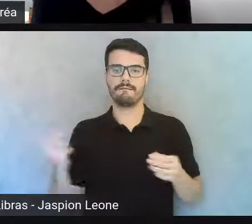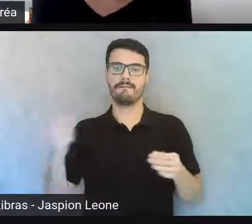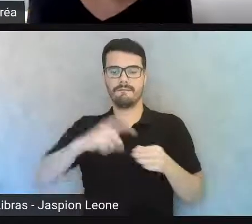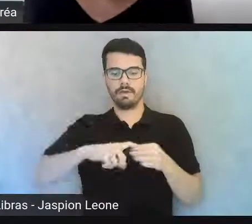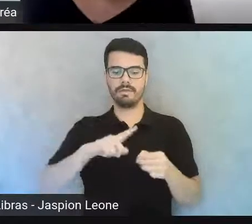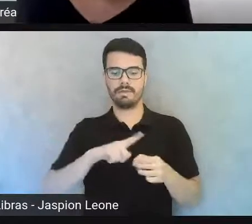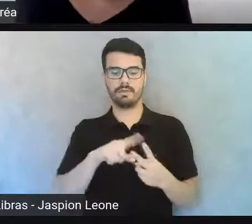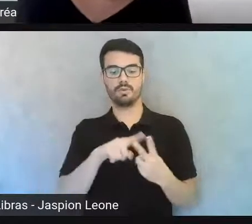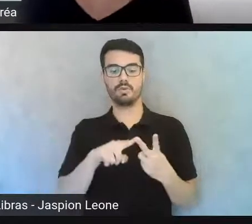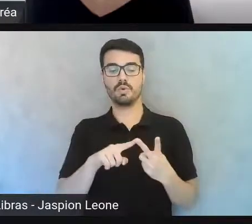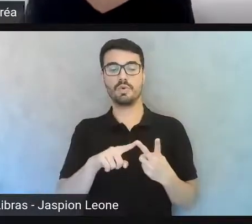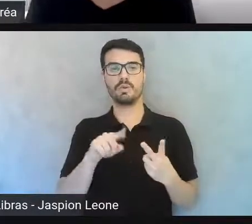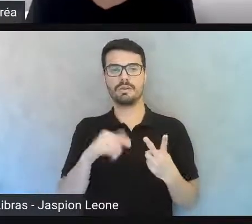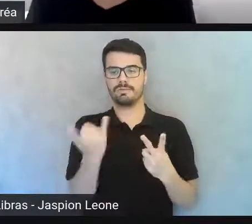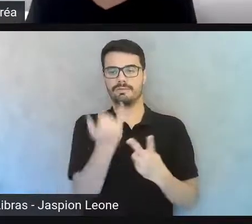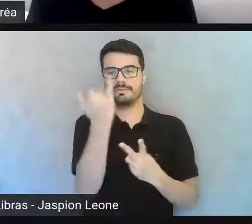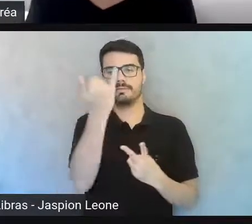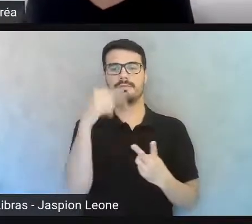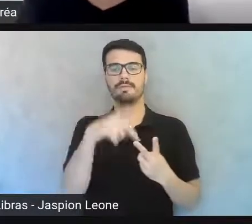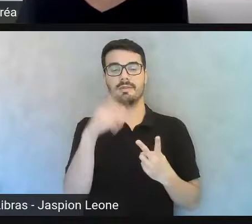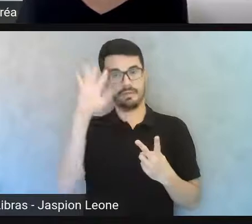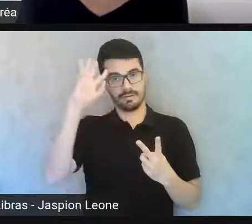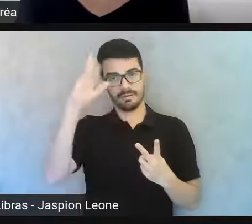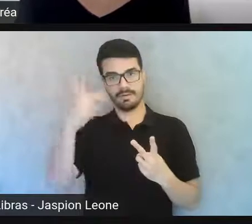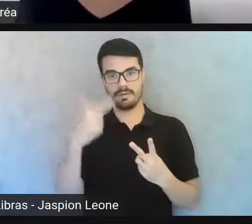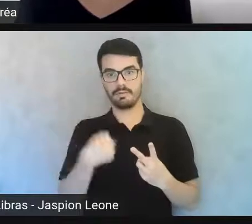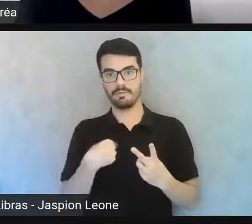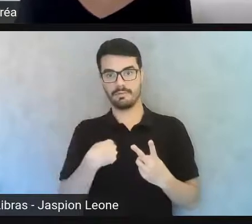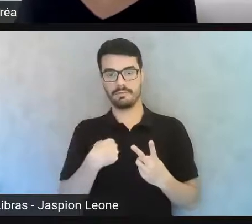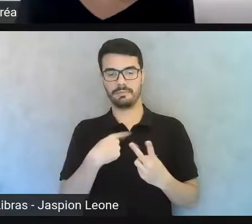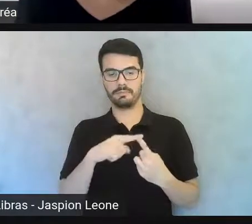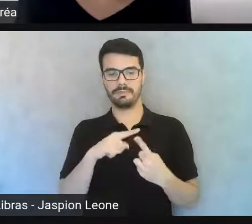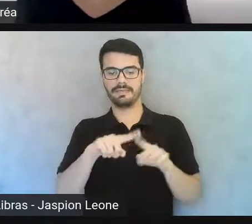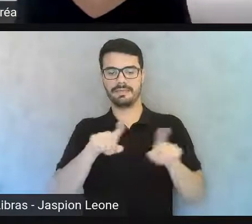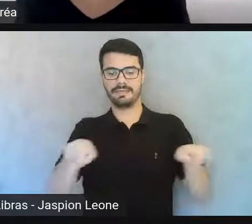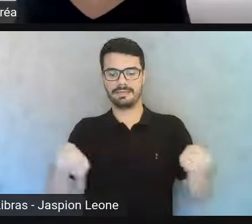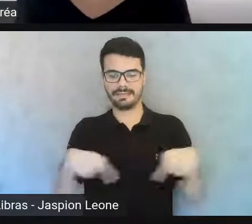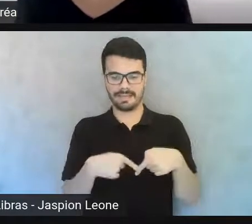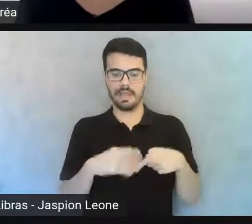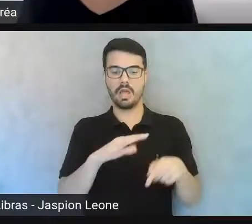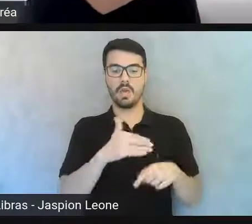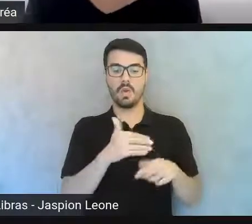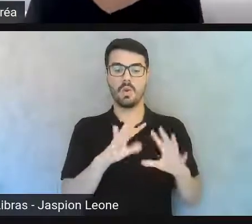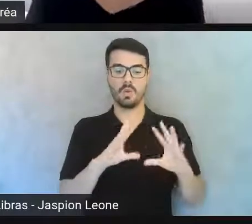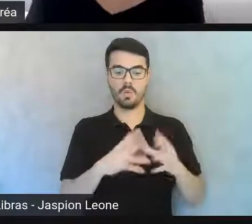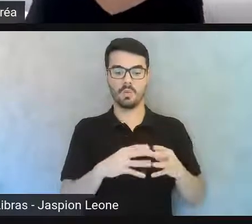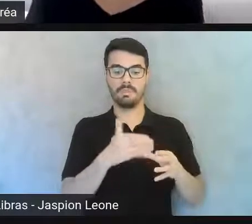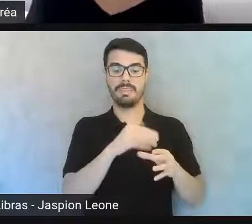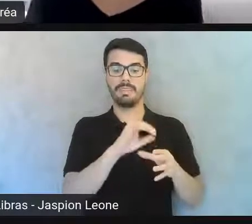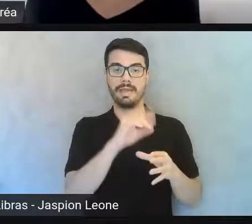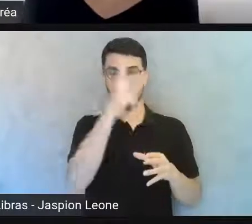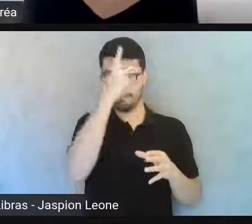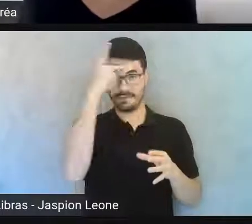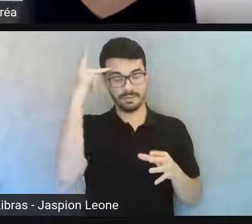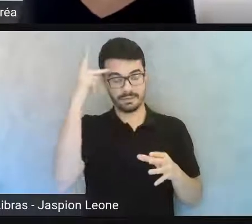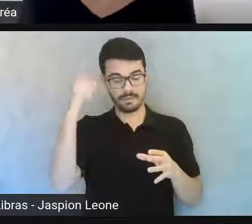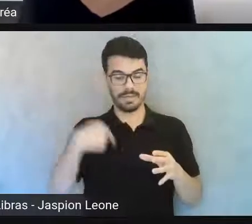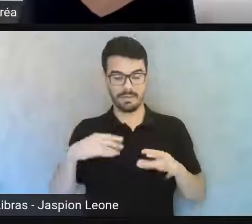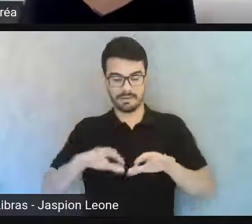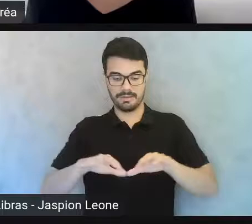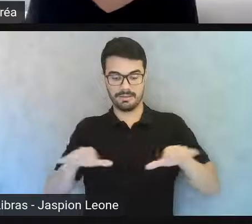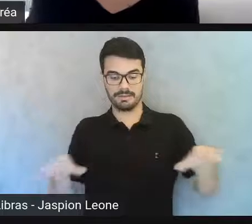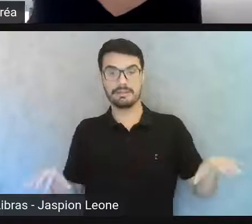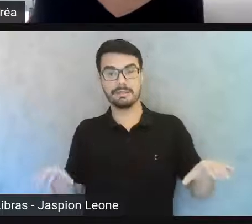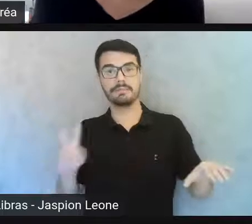acho interessante de resolver. Uma, eu estou numa sala com uma equipe de 10 pessoas. Eu tenho que manter um distanciamento ainda,